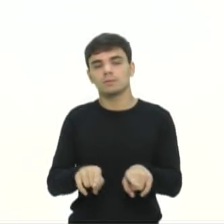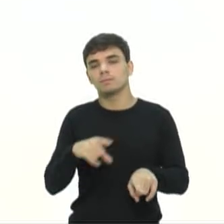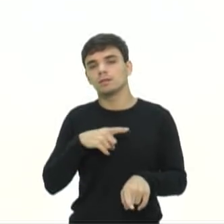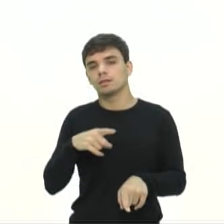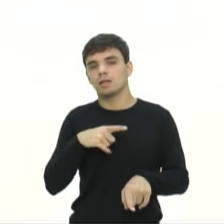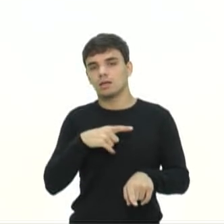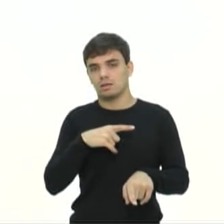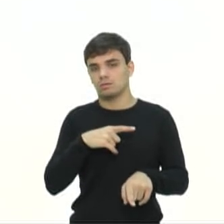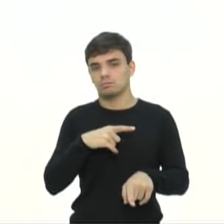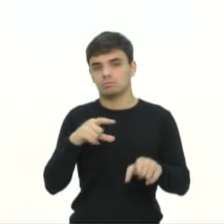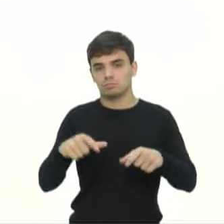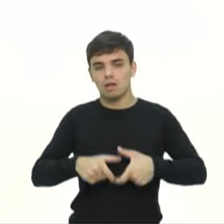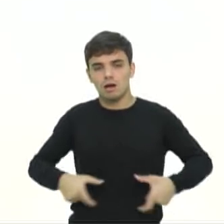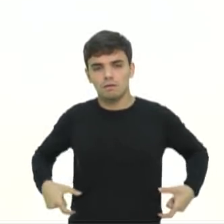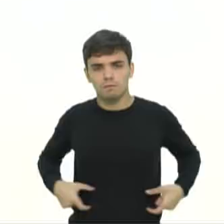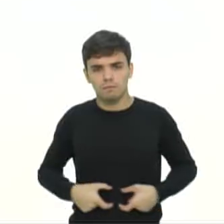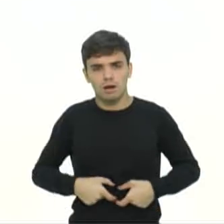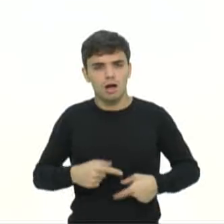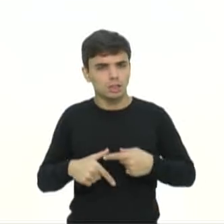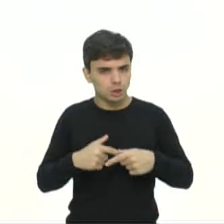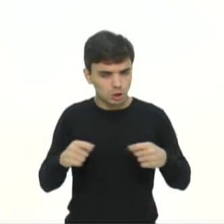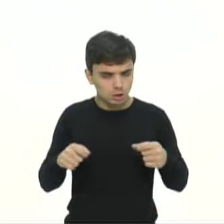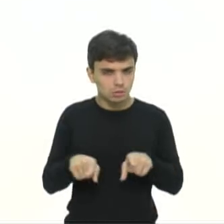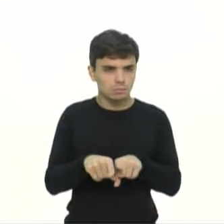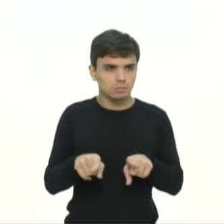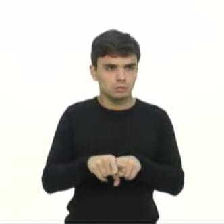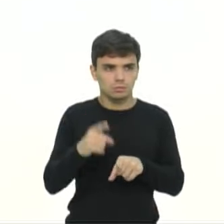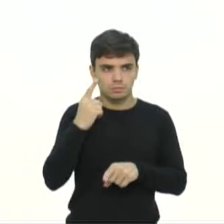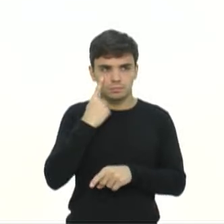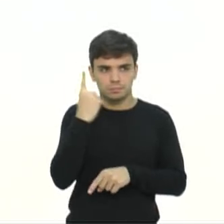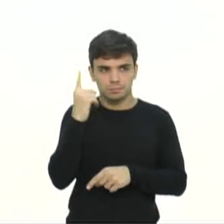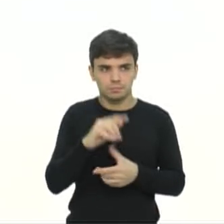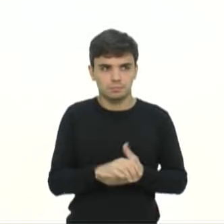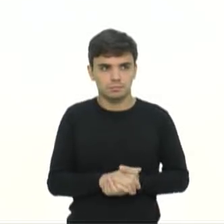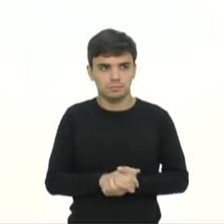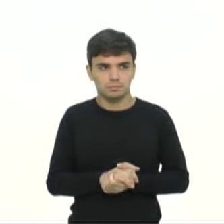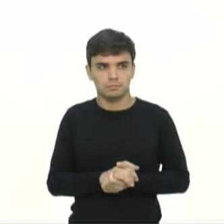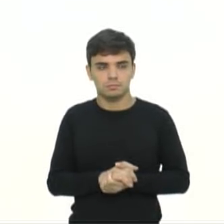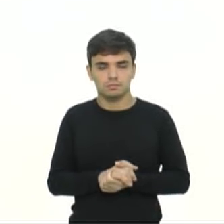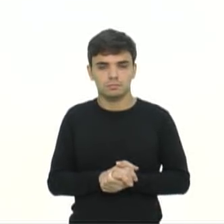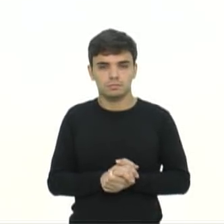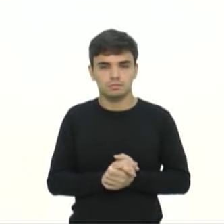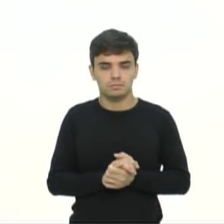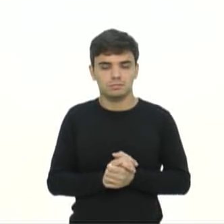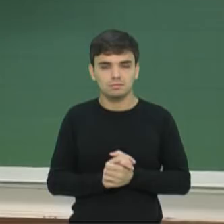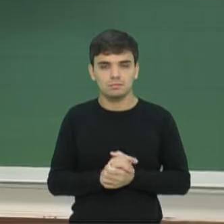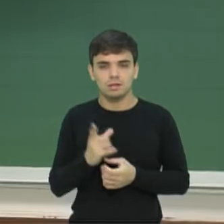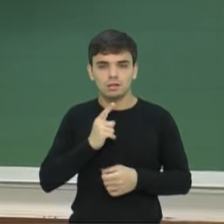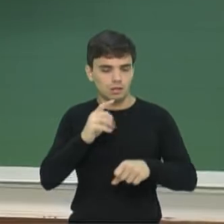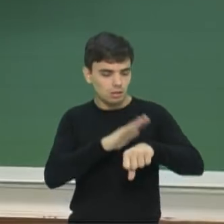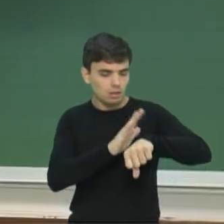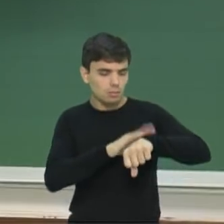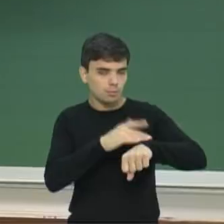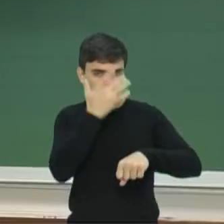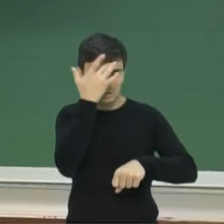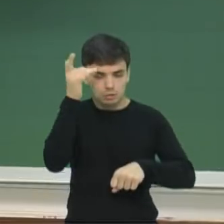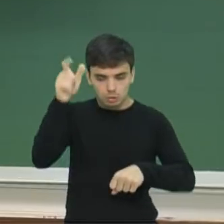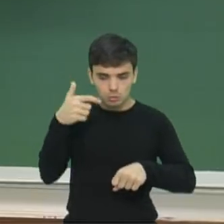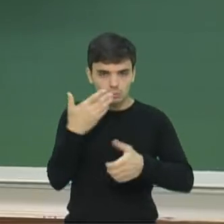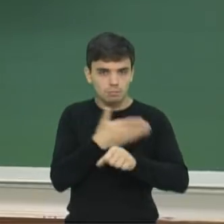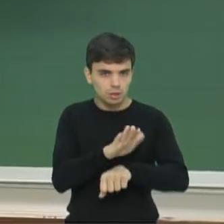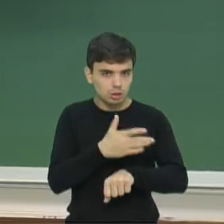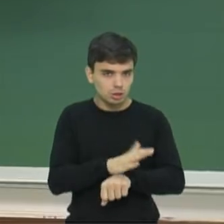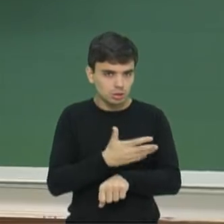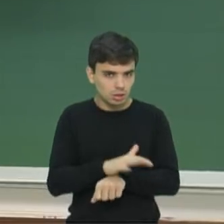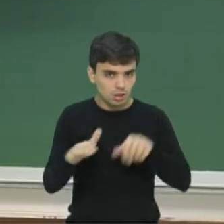intermediárias, que vai do quarto Gyu ao primeiro Gyu, né? Então também tem um período que o atleta precisa estar praticando o judô. Então a faixa